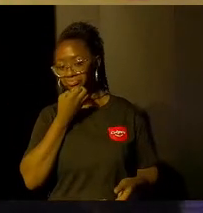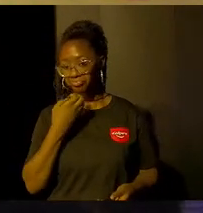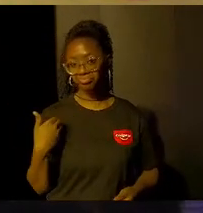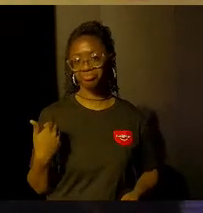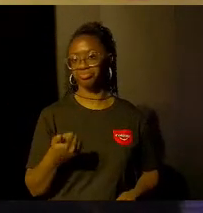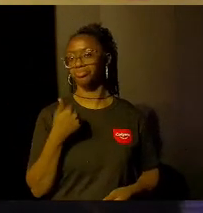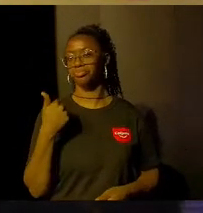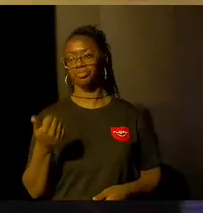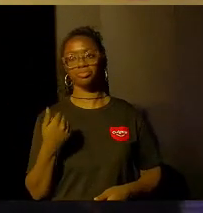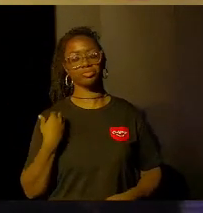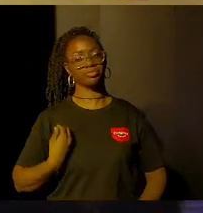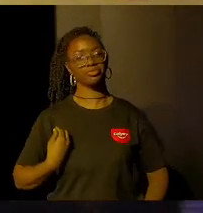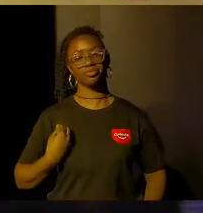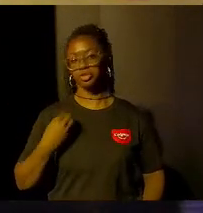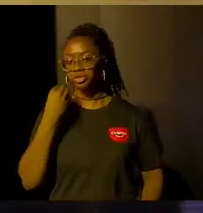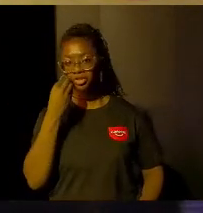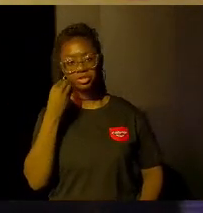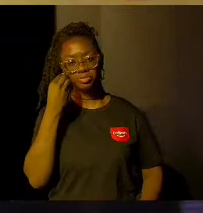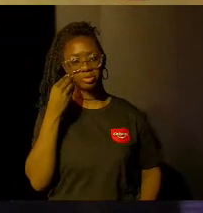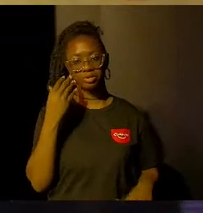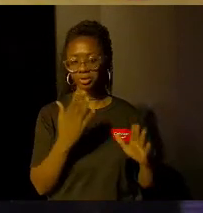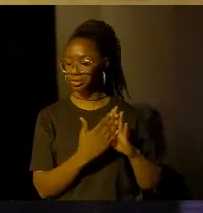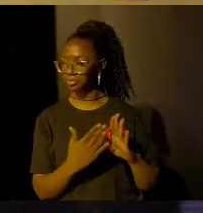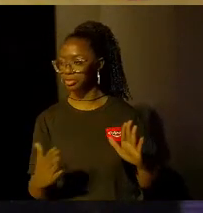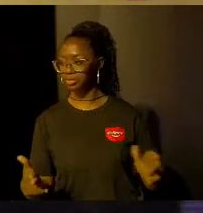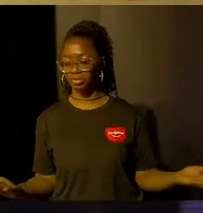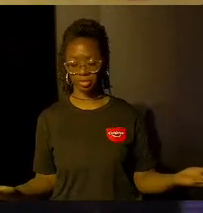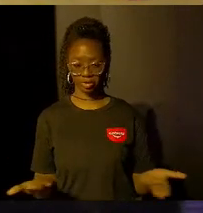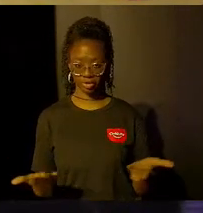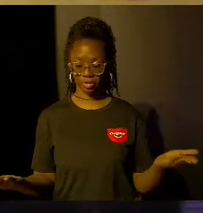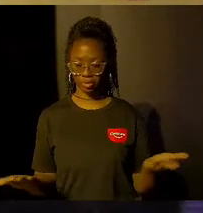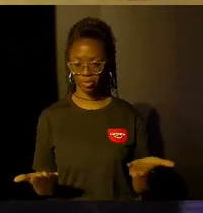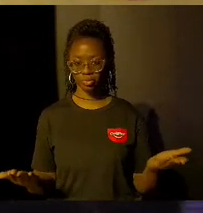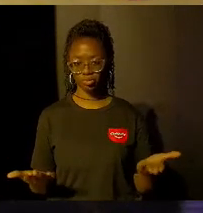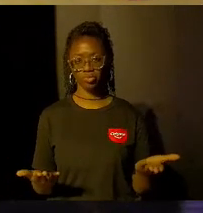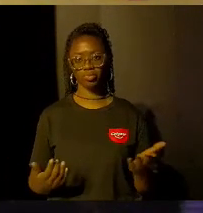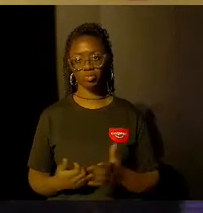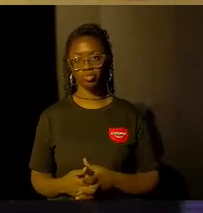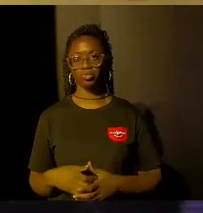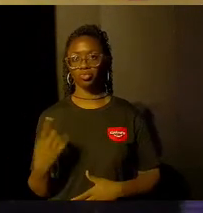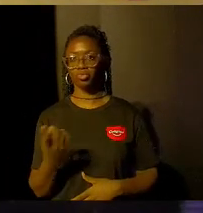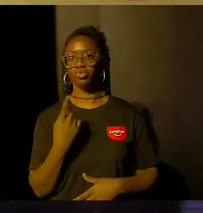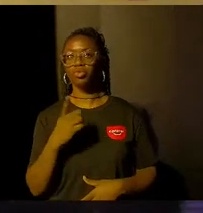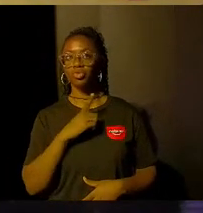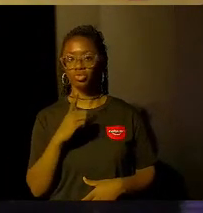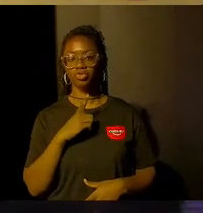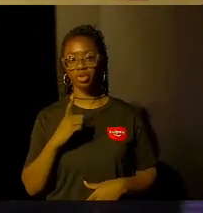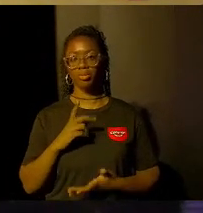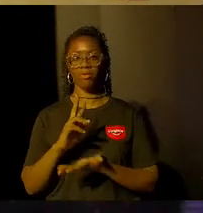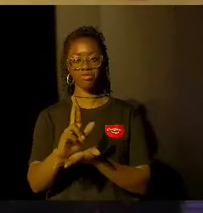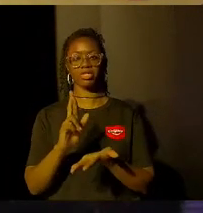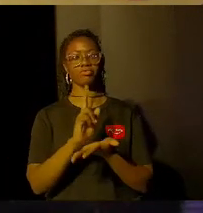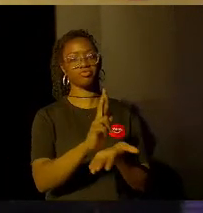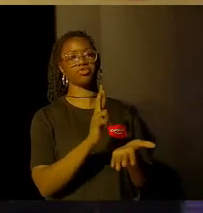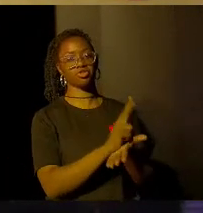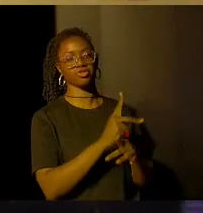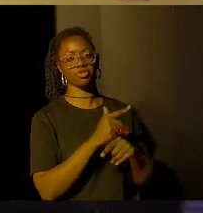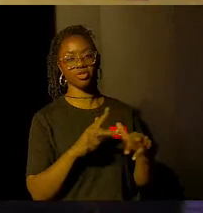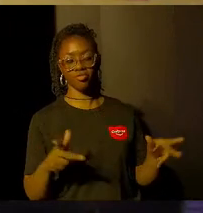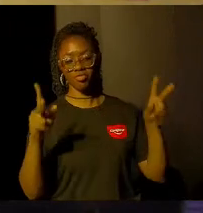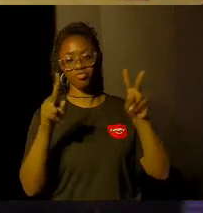viver essa este momento em que estamos em que a gente tem uma série de referências muito